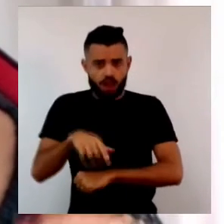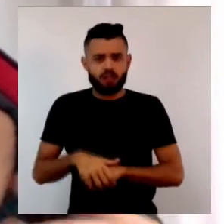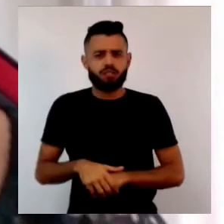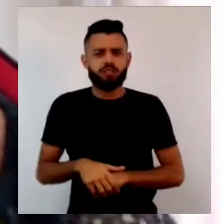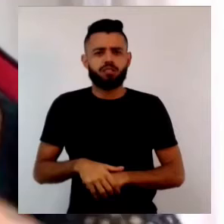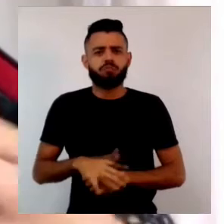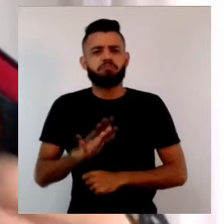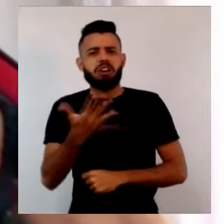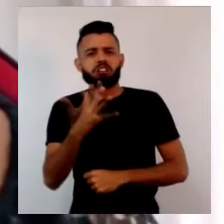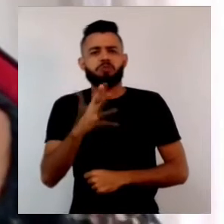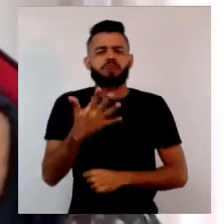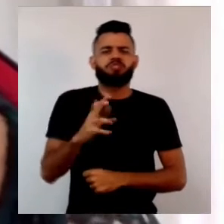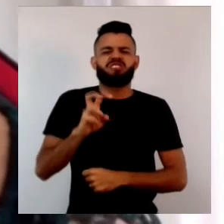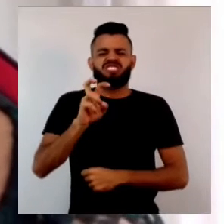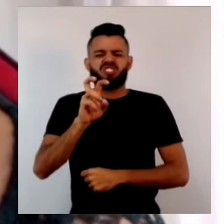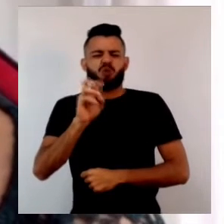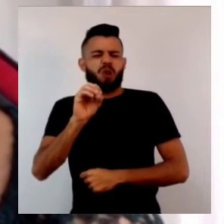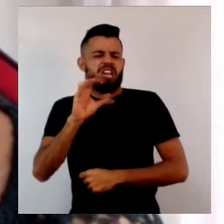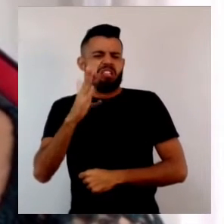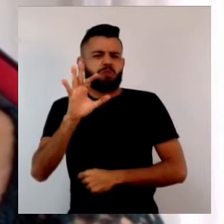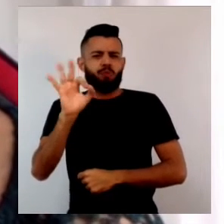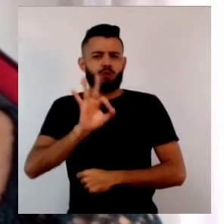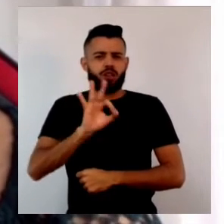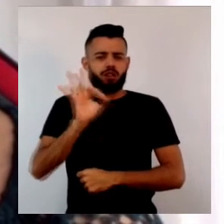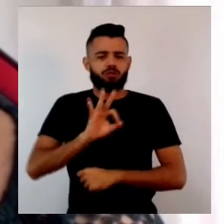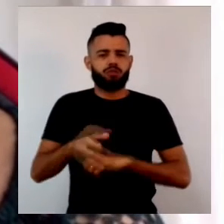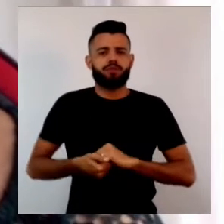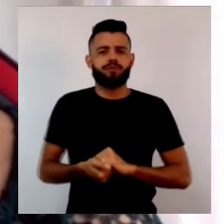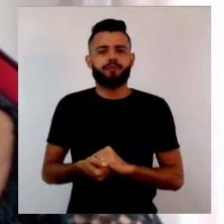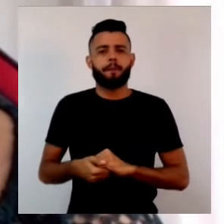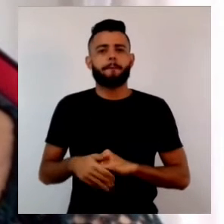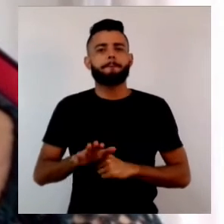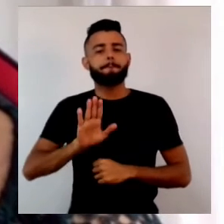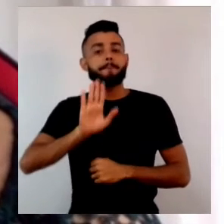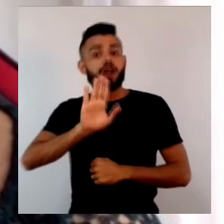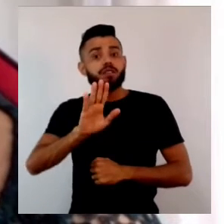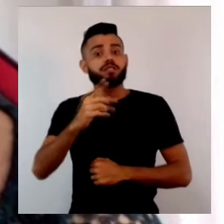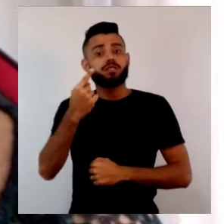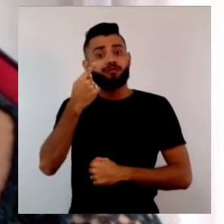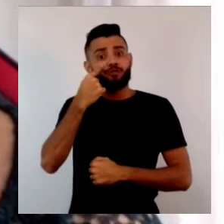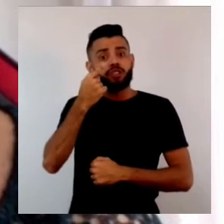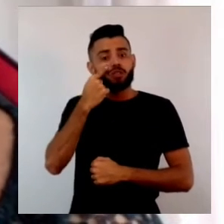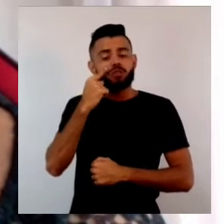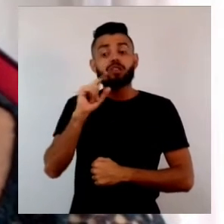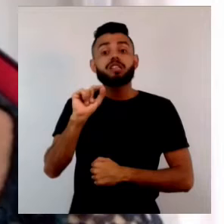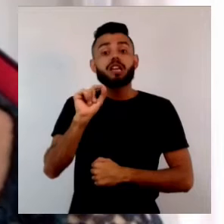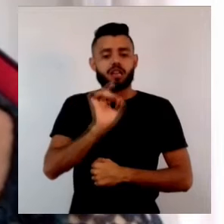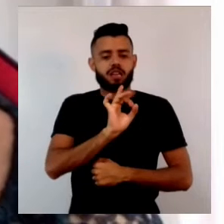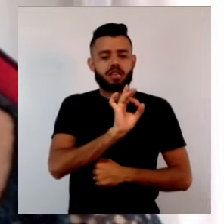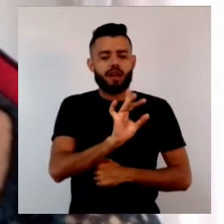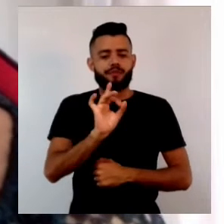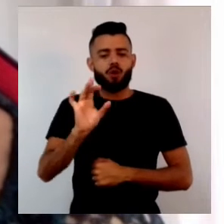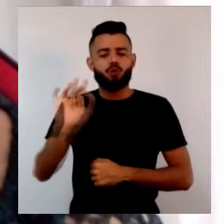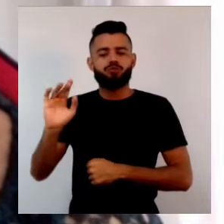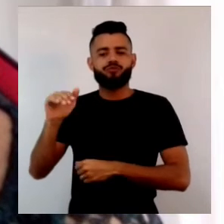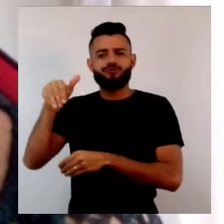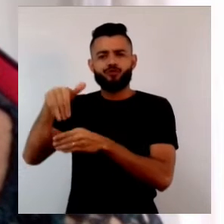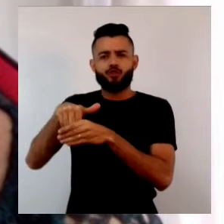poucos. Só que quando eles olharam em quem cada um votou para se posicionar, quem votou no Bolsonaro,